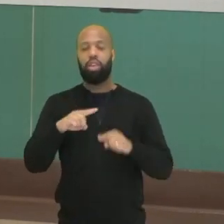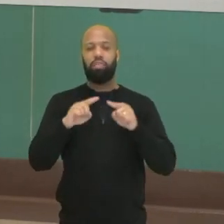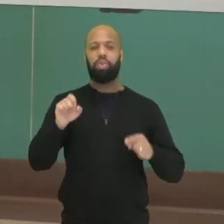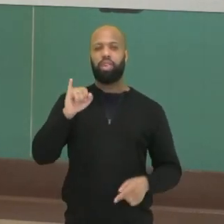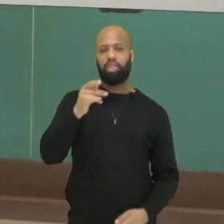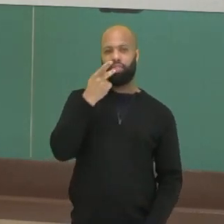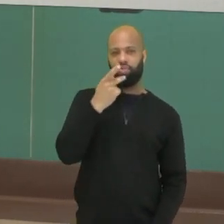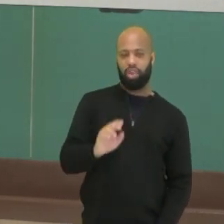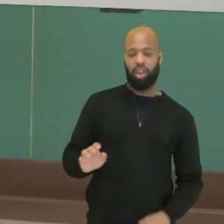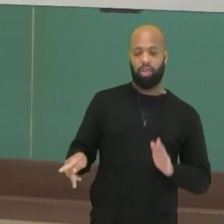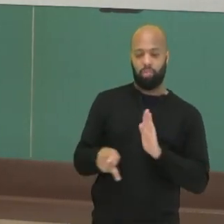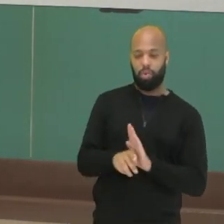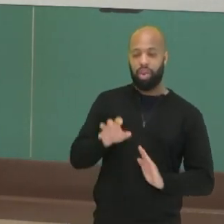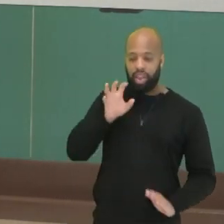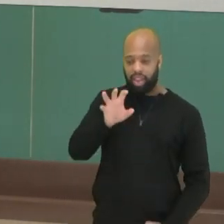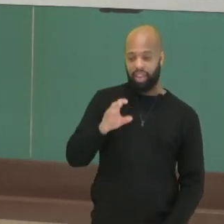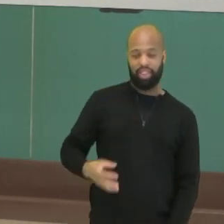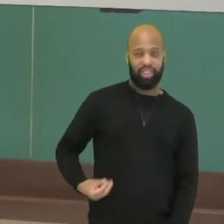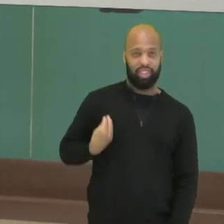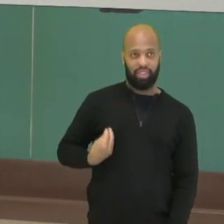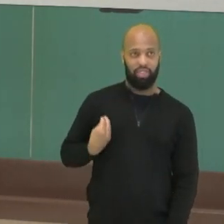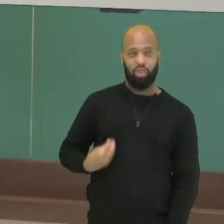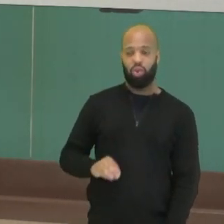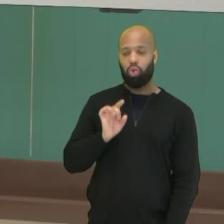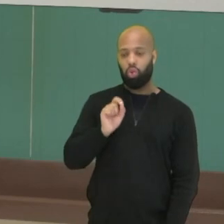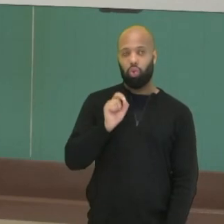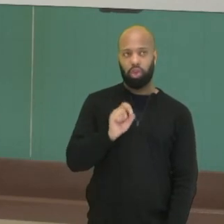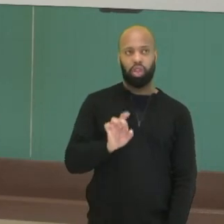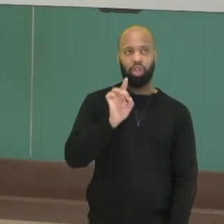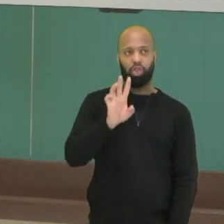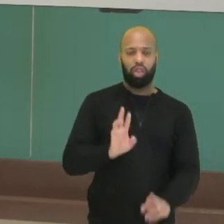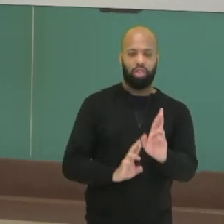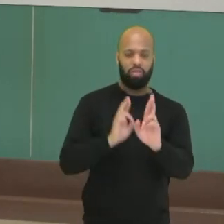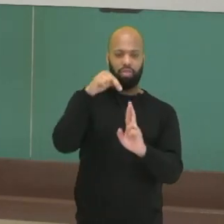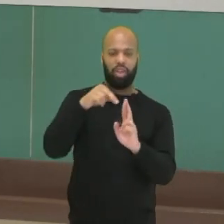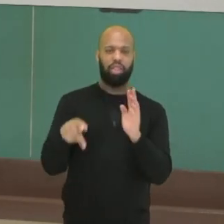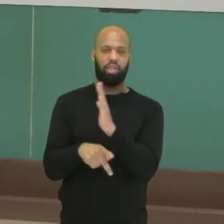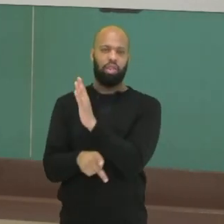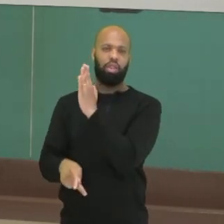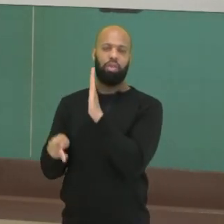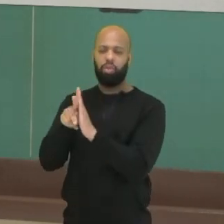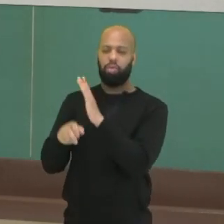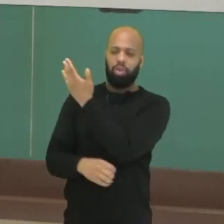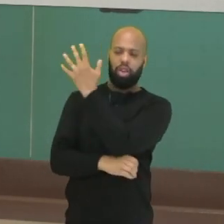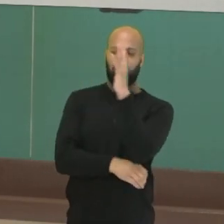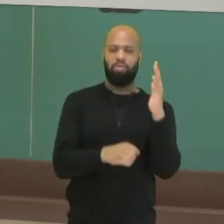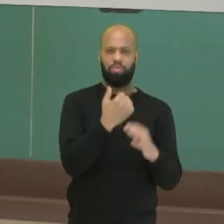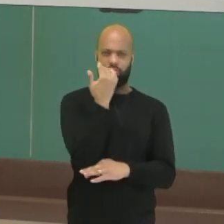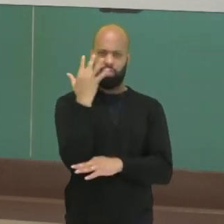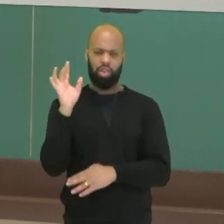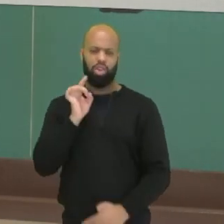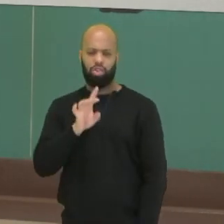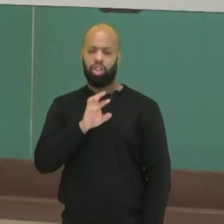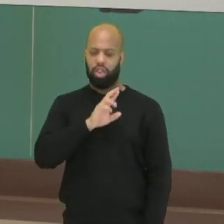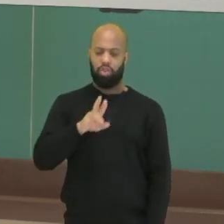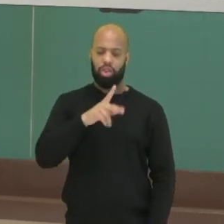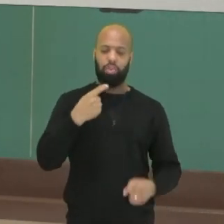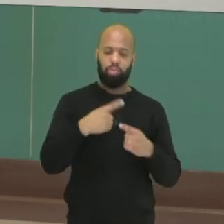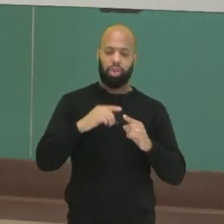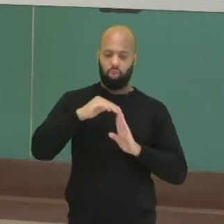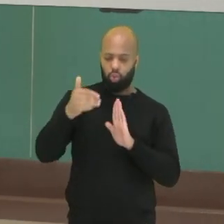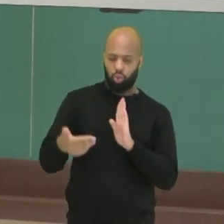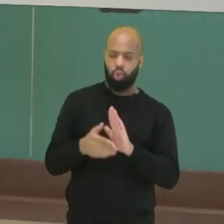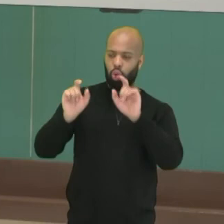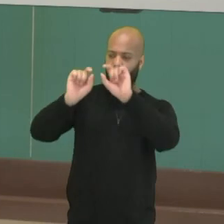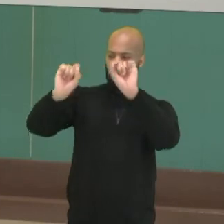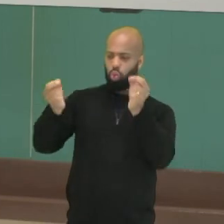organismos fotossintetizadores, a gente não está se referindo apenas a florestas, tá? Todos esses organismos fazem